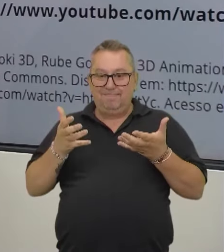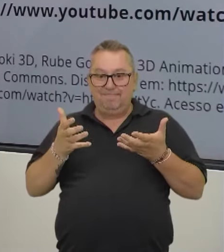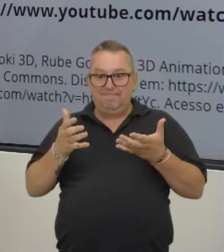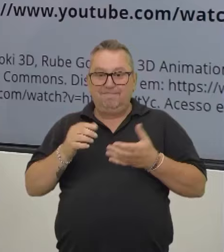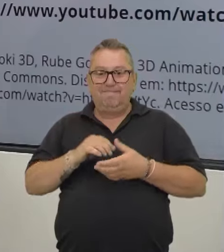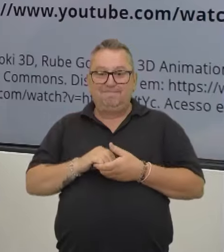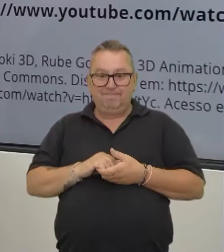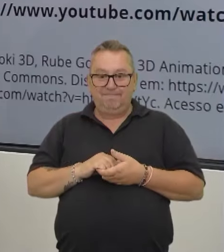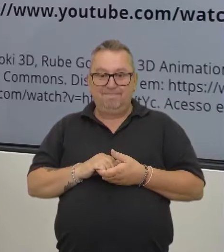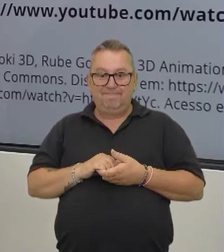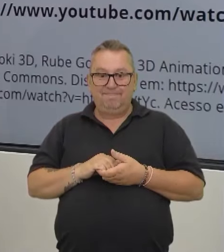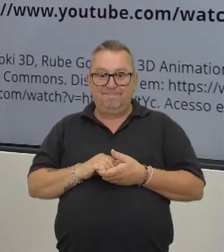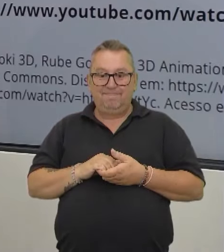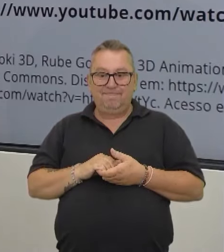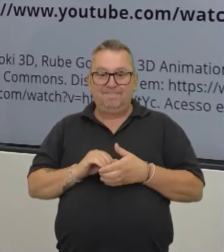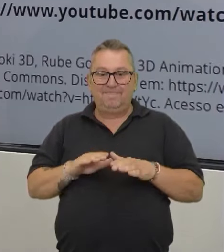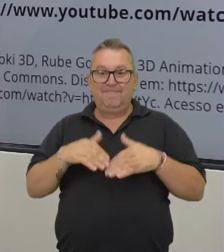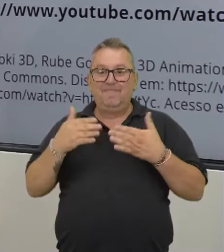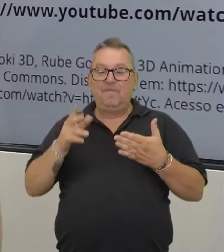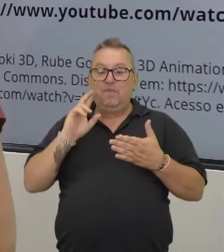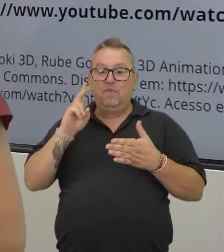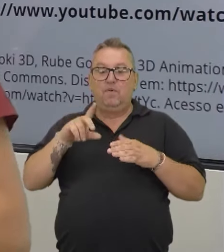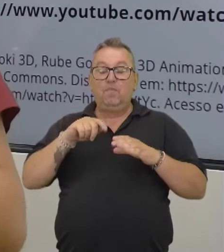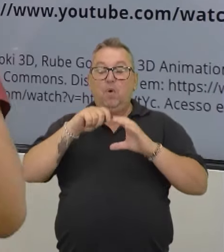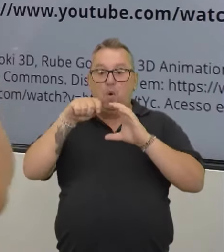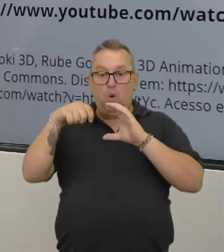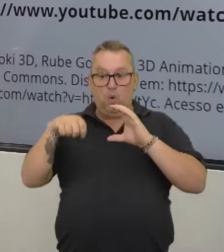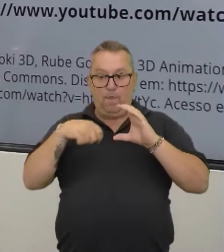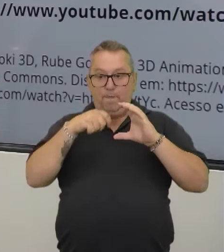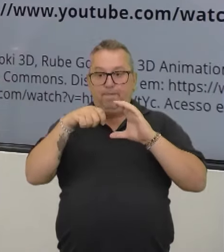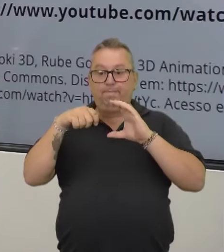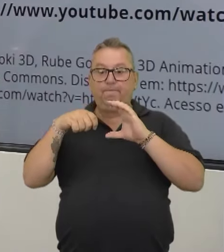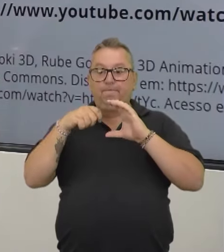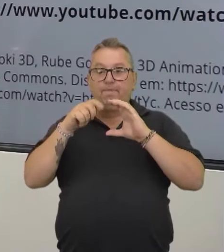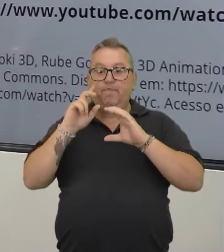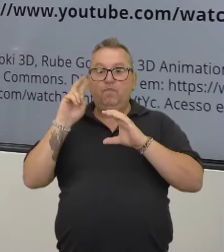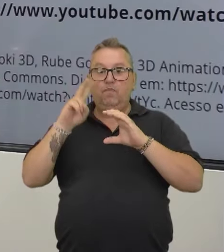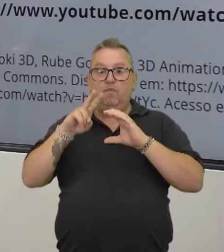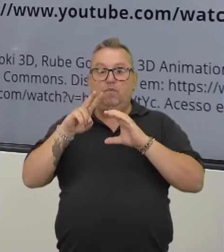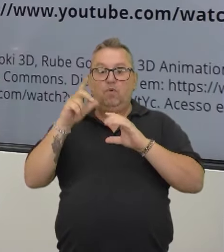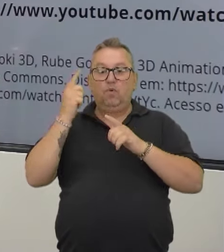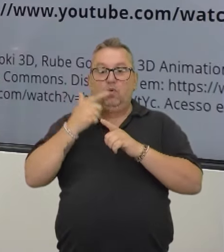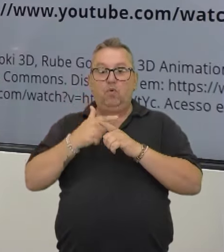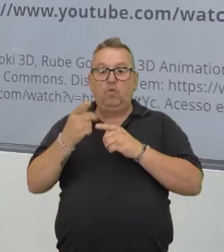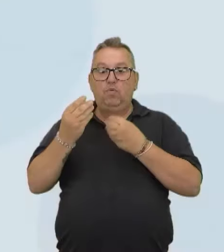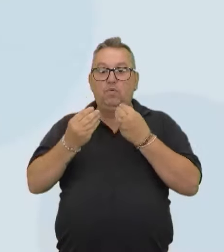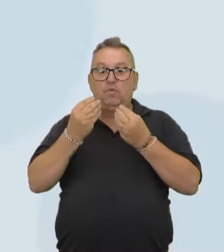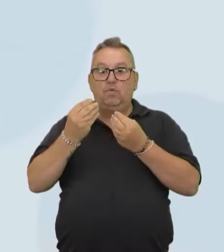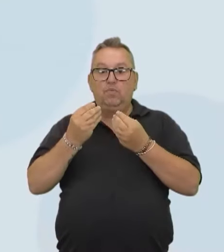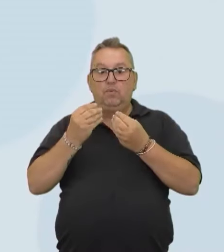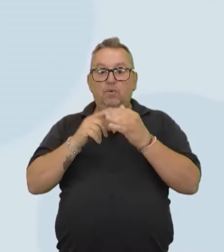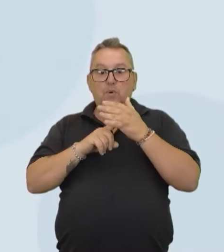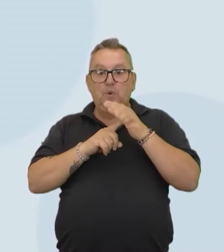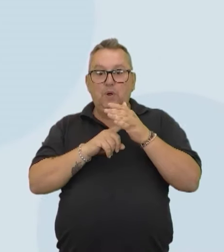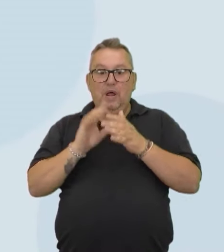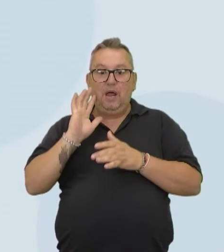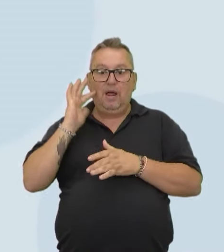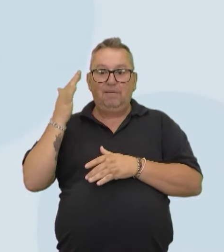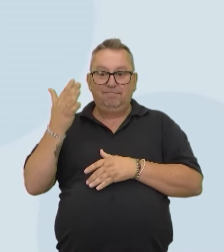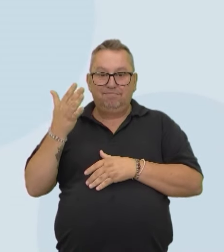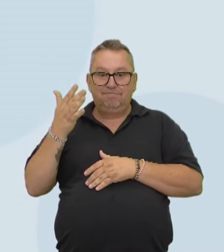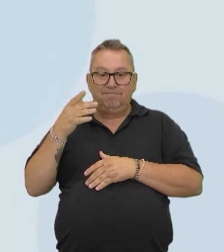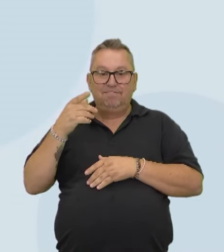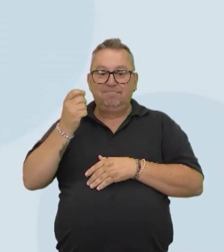em animação. Então, a gente vai passar esses vídeos para vocês. Então, primeiro, a gente vai passar sobre como essas máquinas de reação em cadeia são